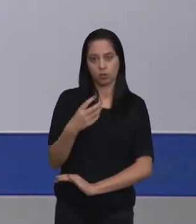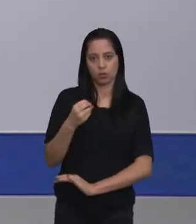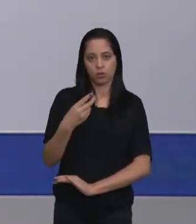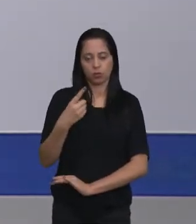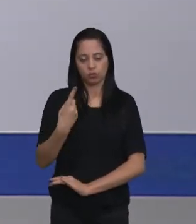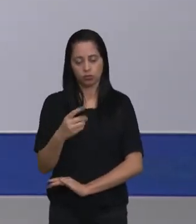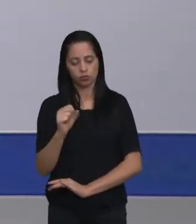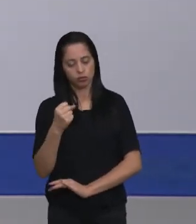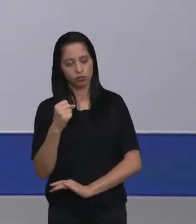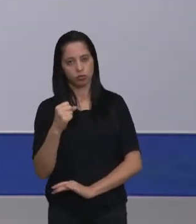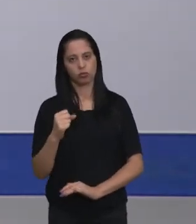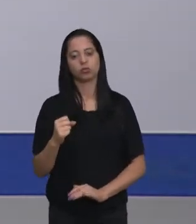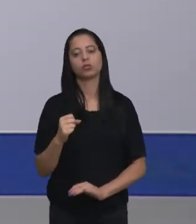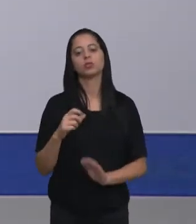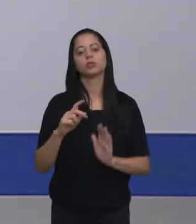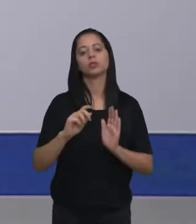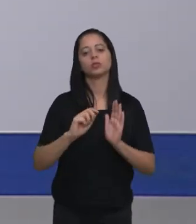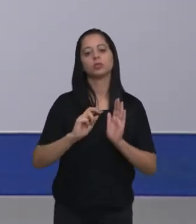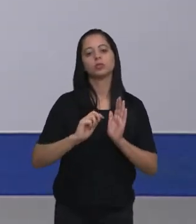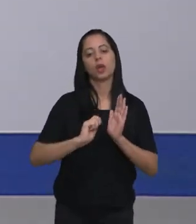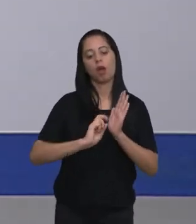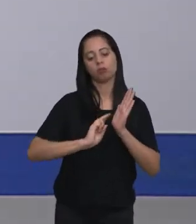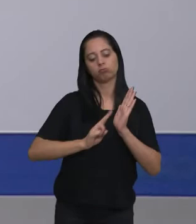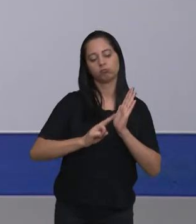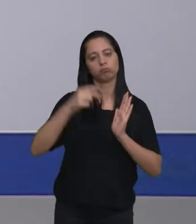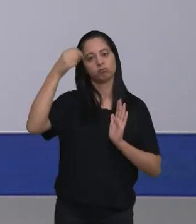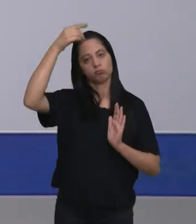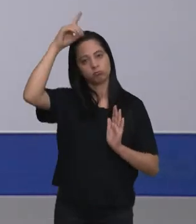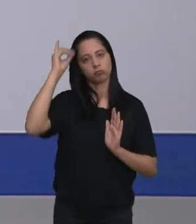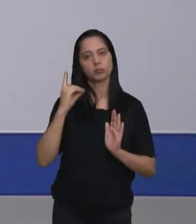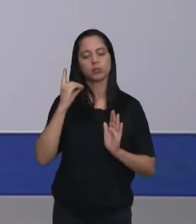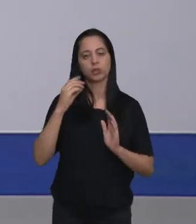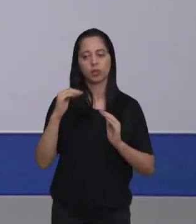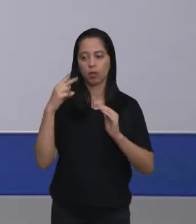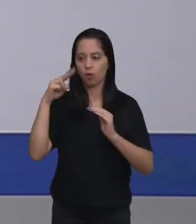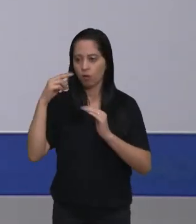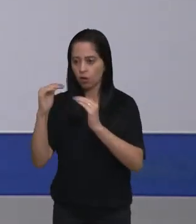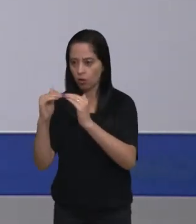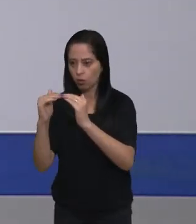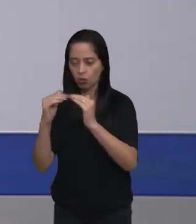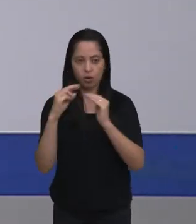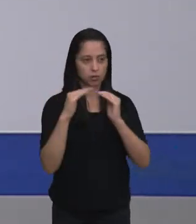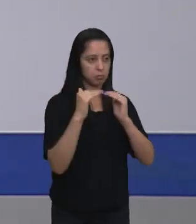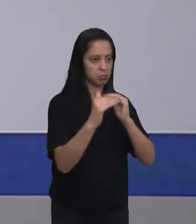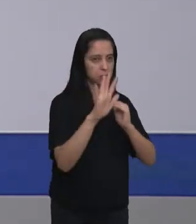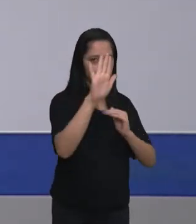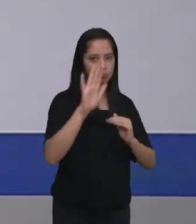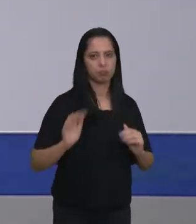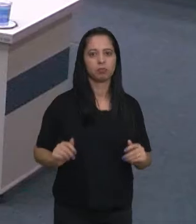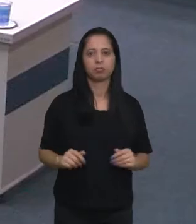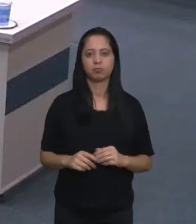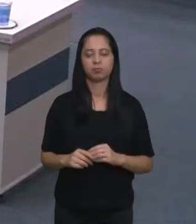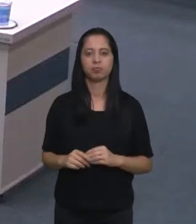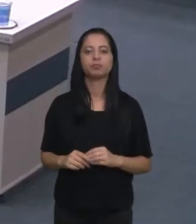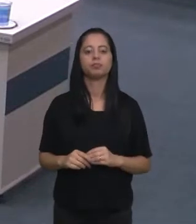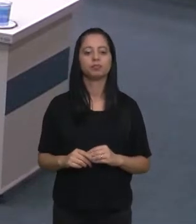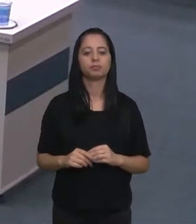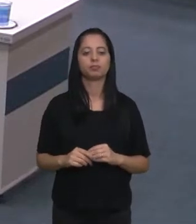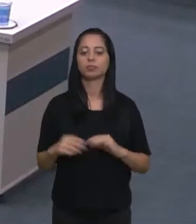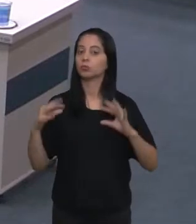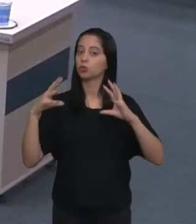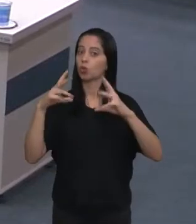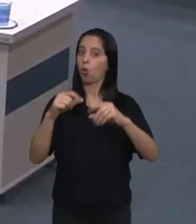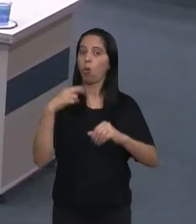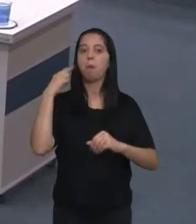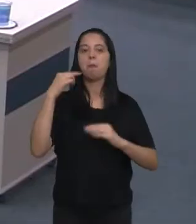96/2018, de autoria da vereadora Dulce Rita. Vereadores favoráveis permaneçam como estão, os contrários se manifestem. Nenhum voto contrário,